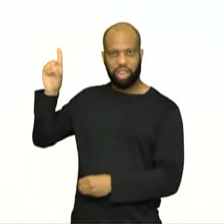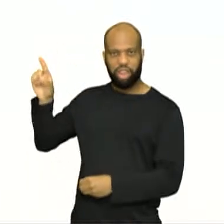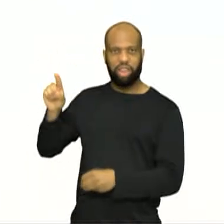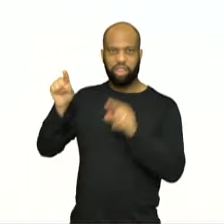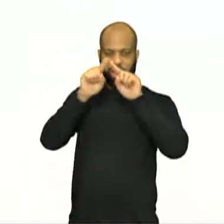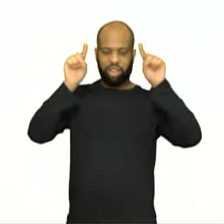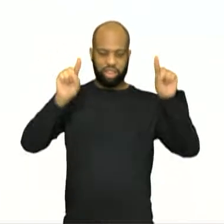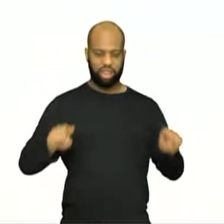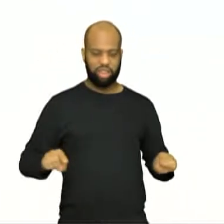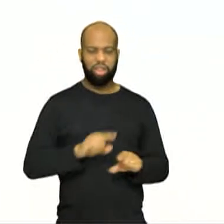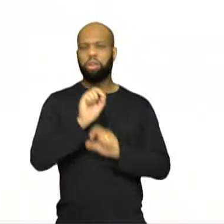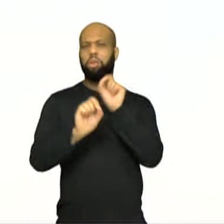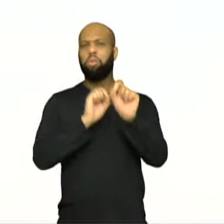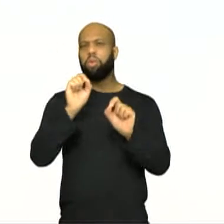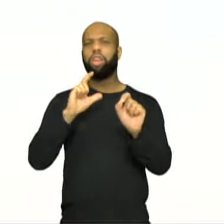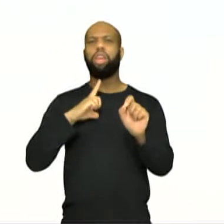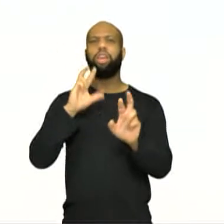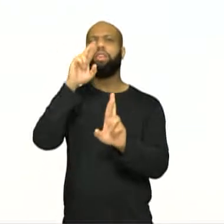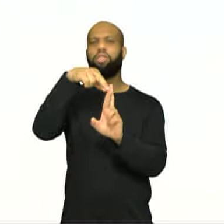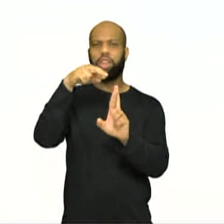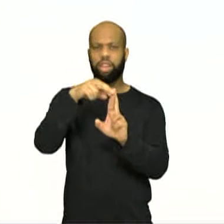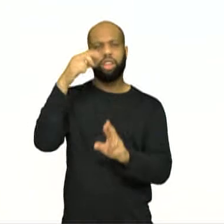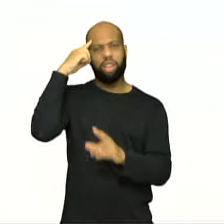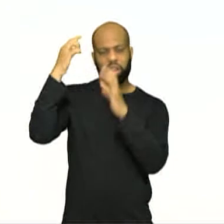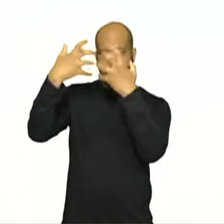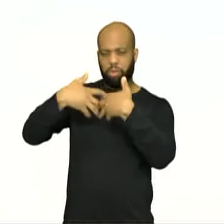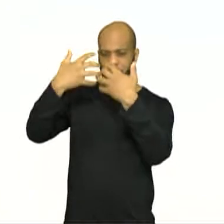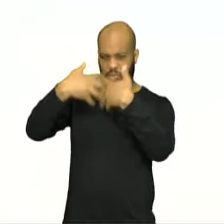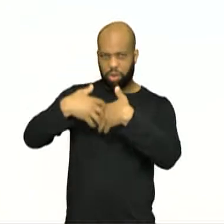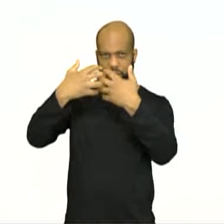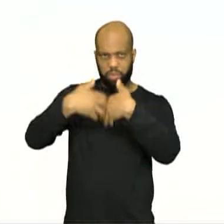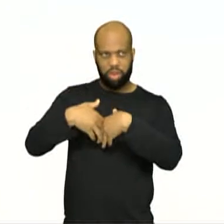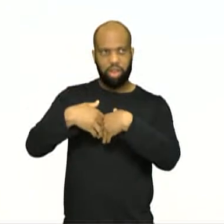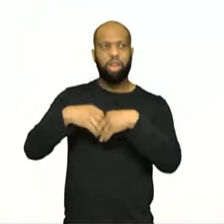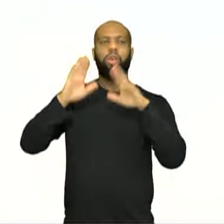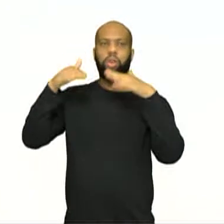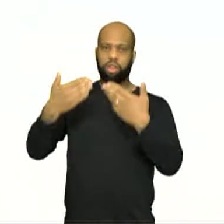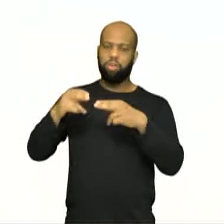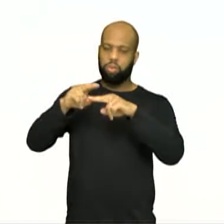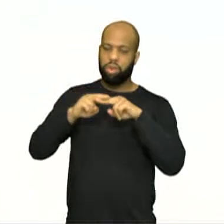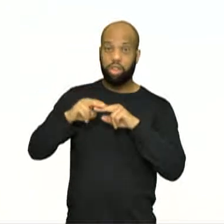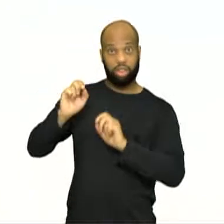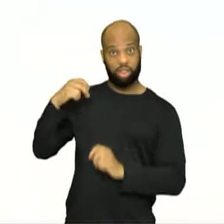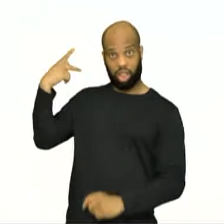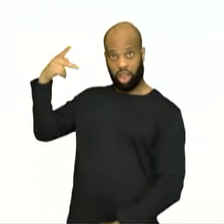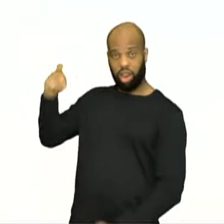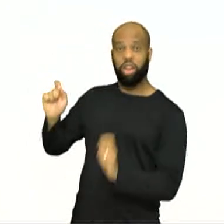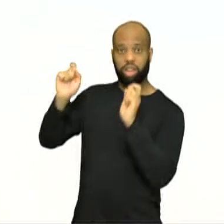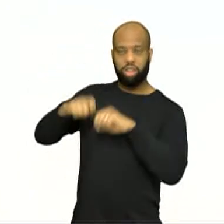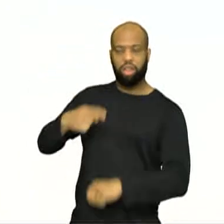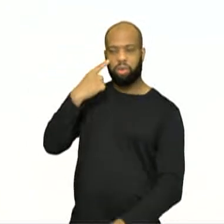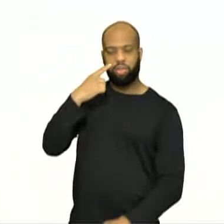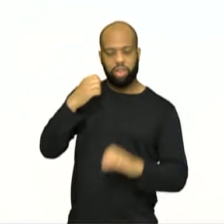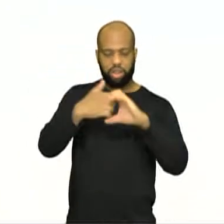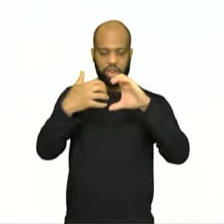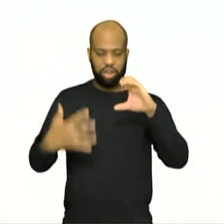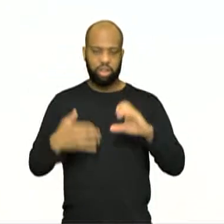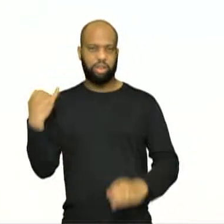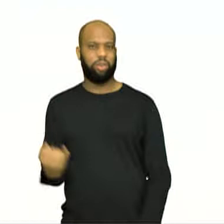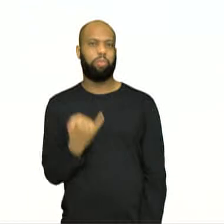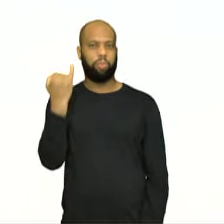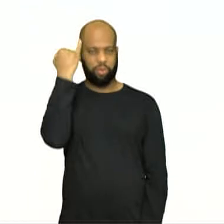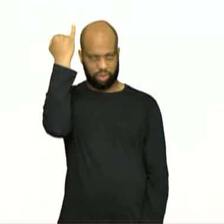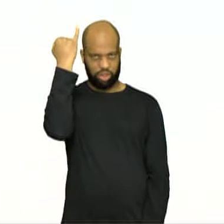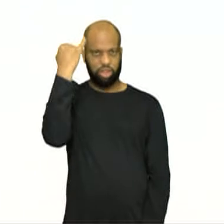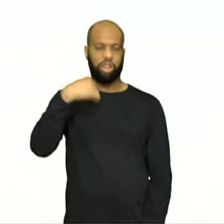charge, sobre o que ela se refere. Então pensa um pouquinho que através dela nós vamos ver ali uma das características fundamentais da